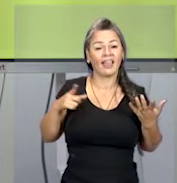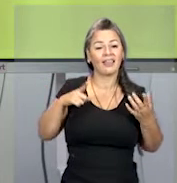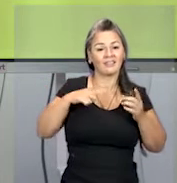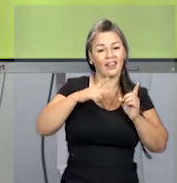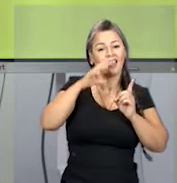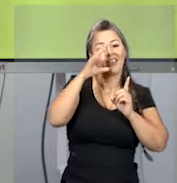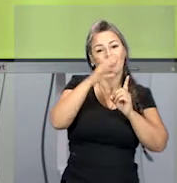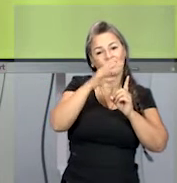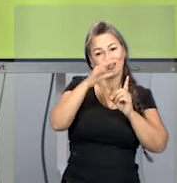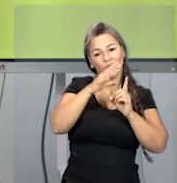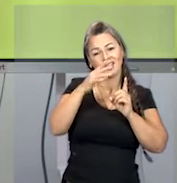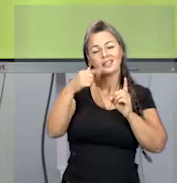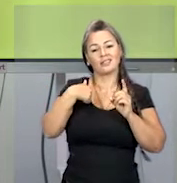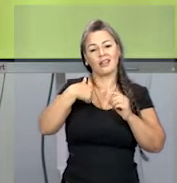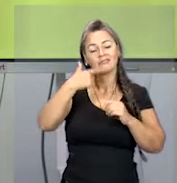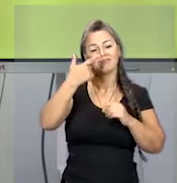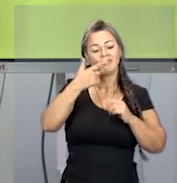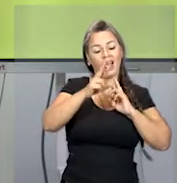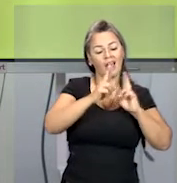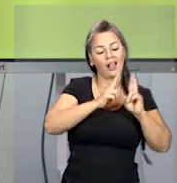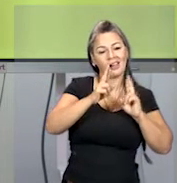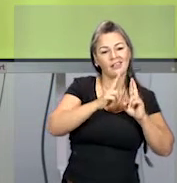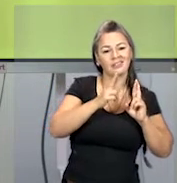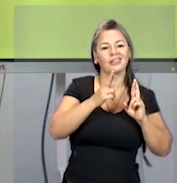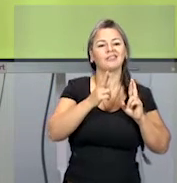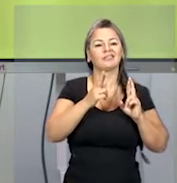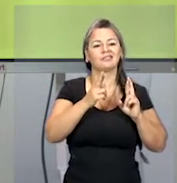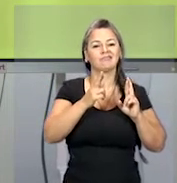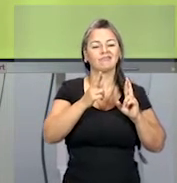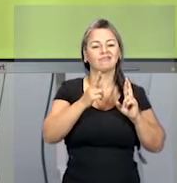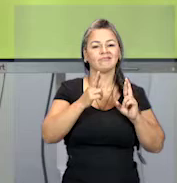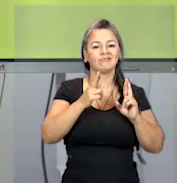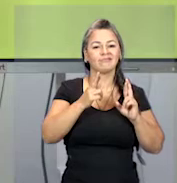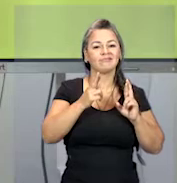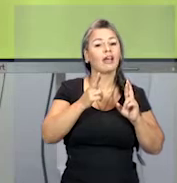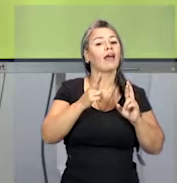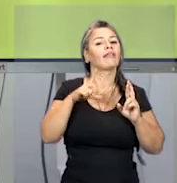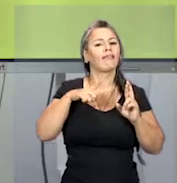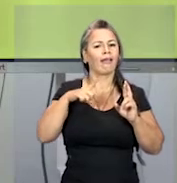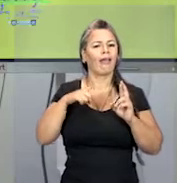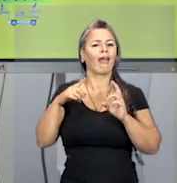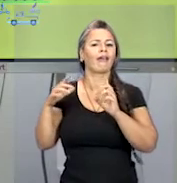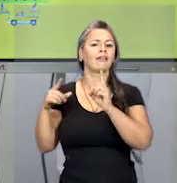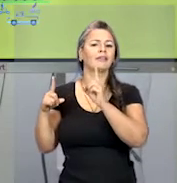influenciar na nossa relação enquanto indivíduos.